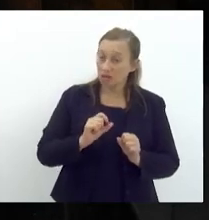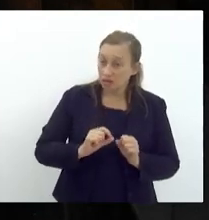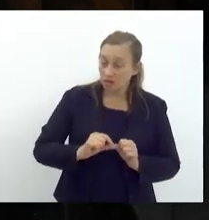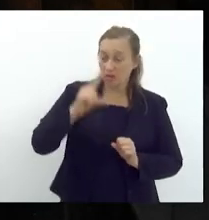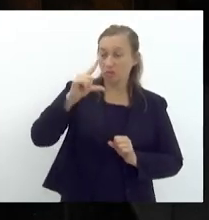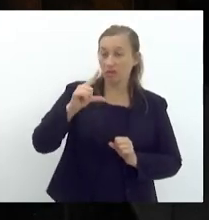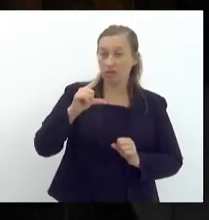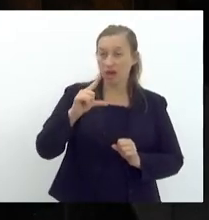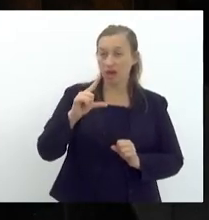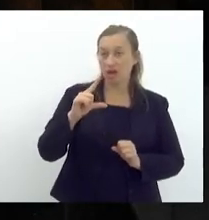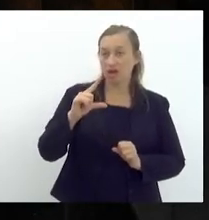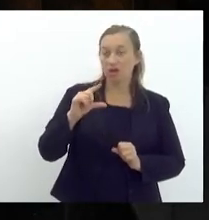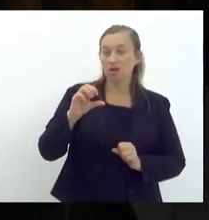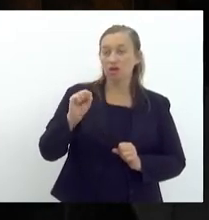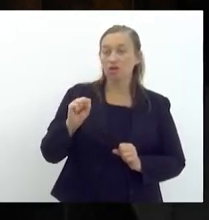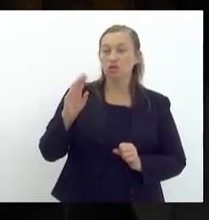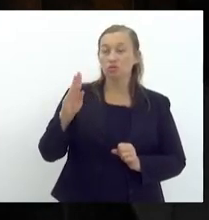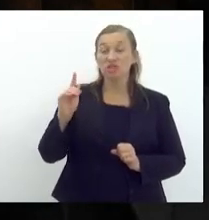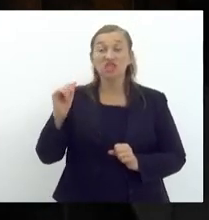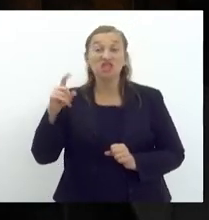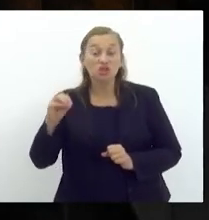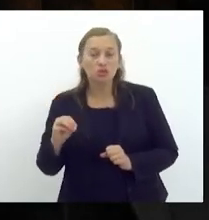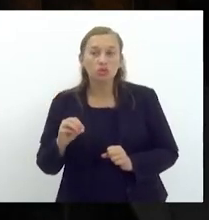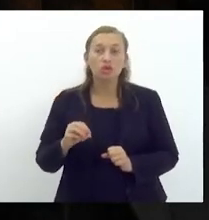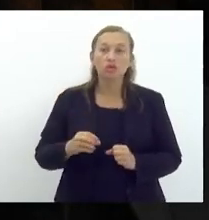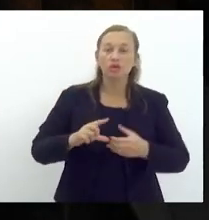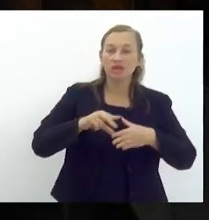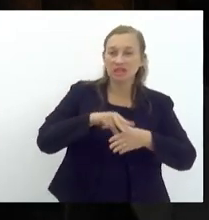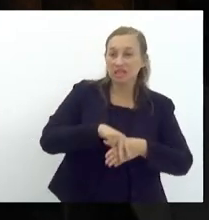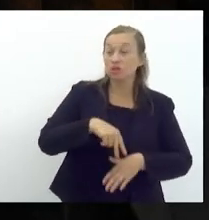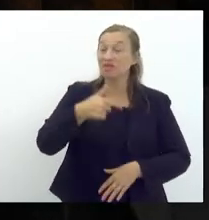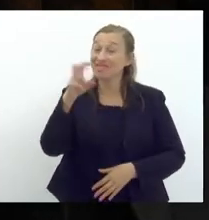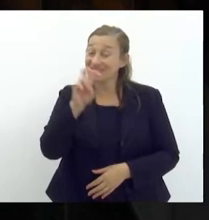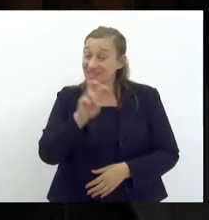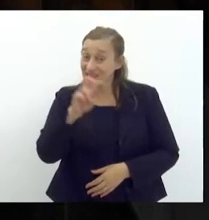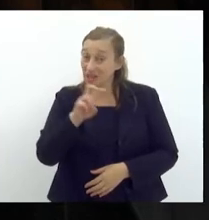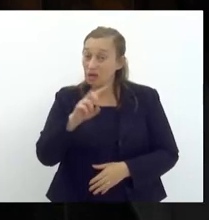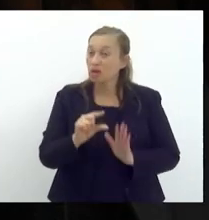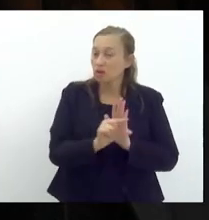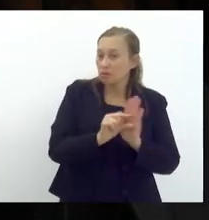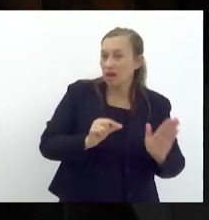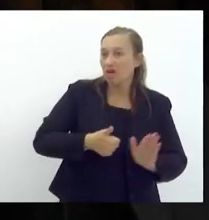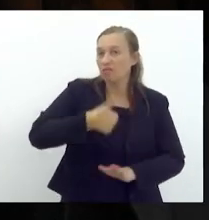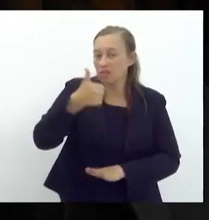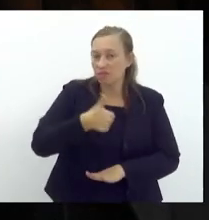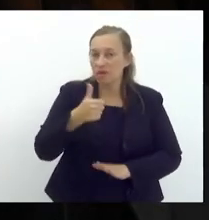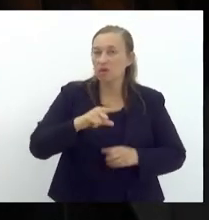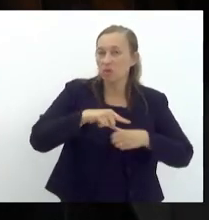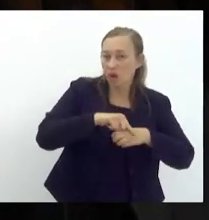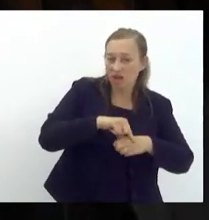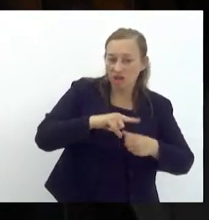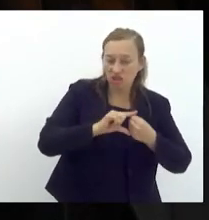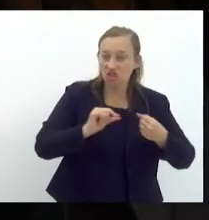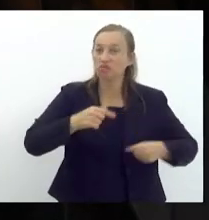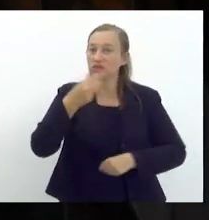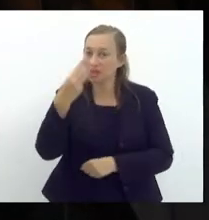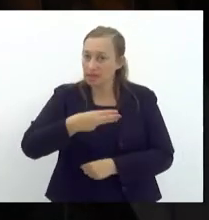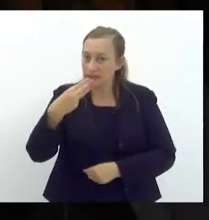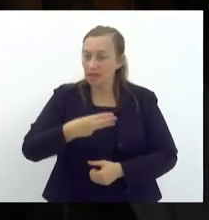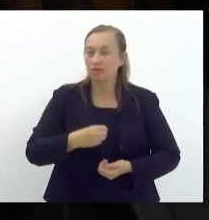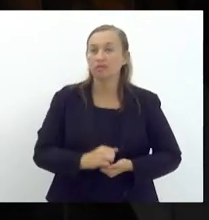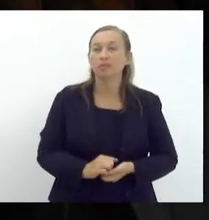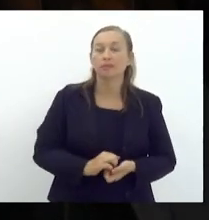e o inciso 5 do parágrafo primeiro do artigo 3º